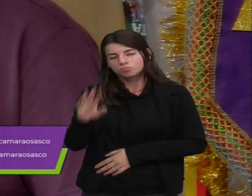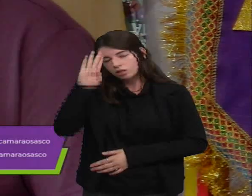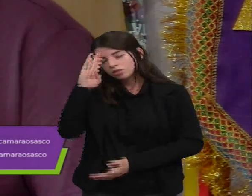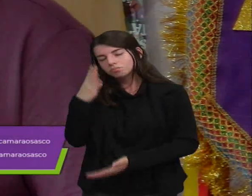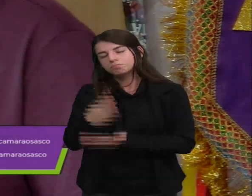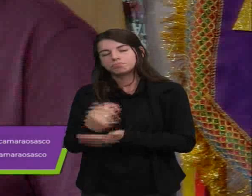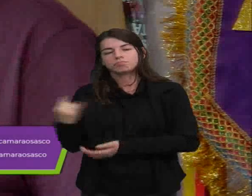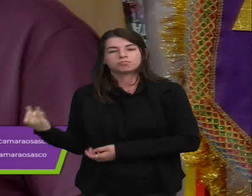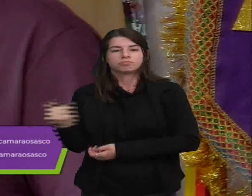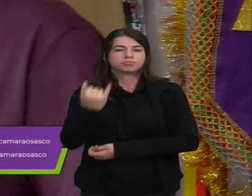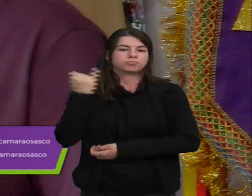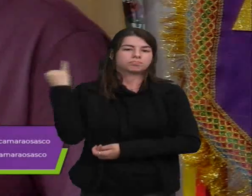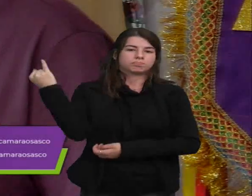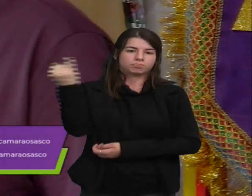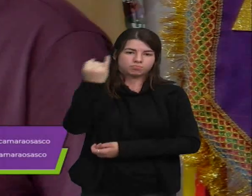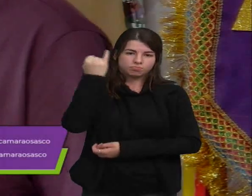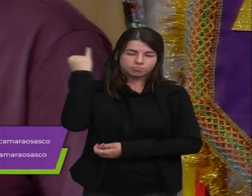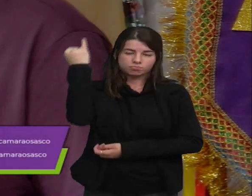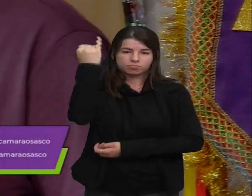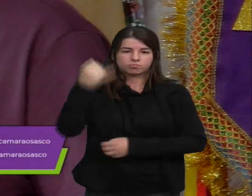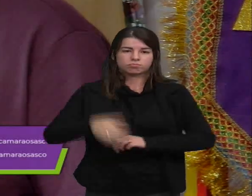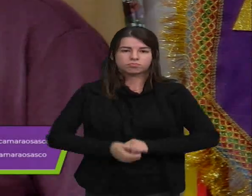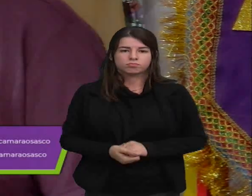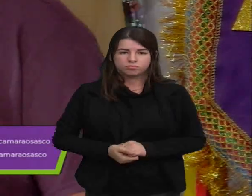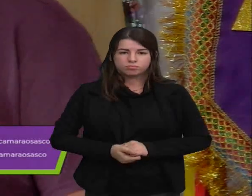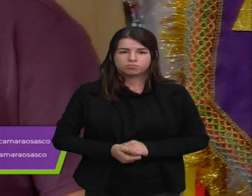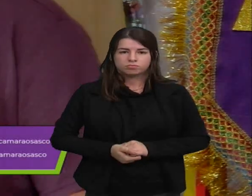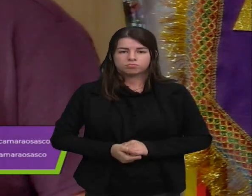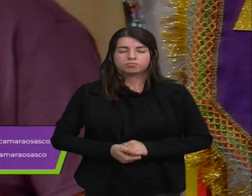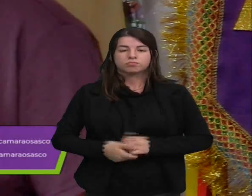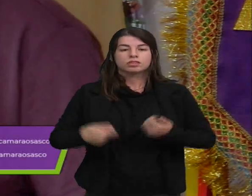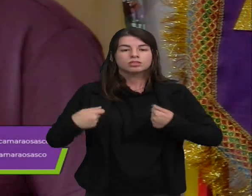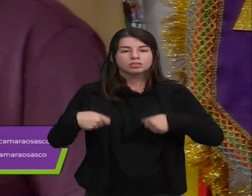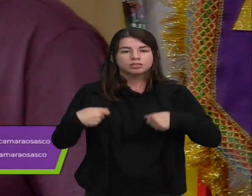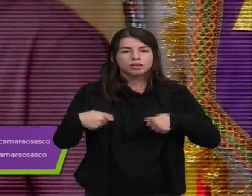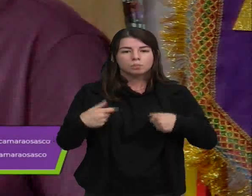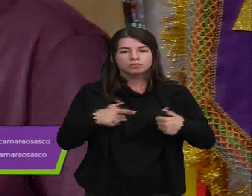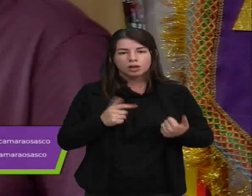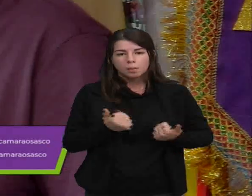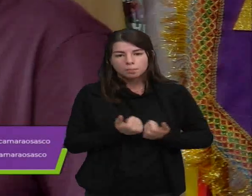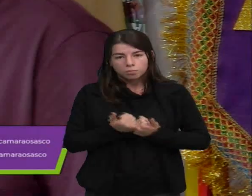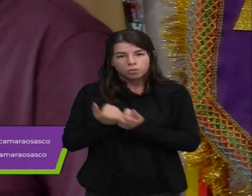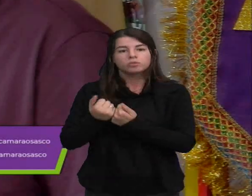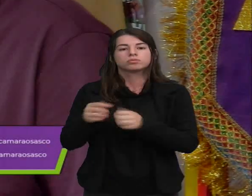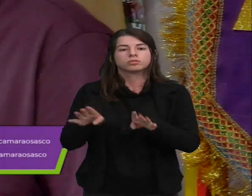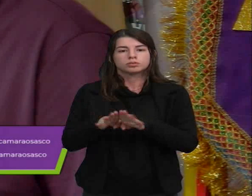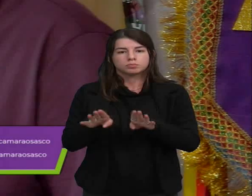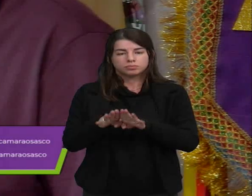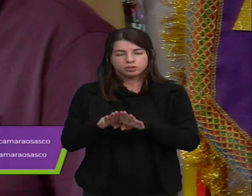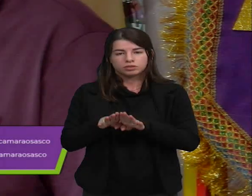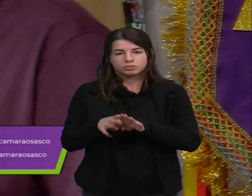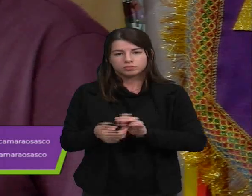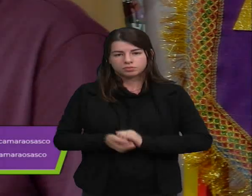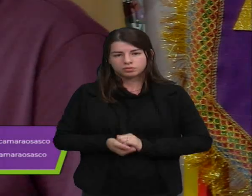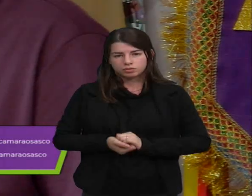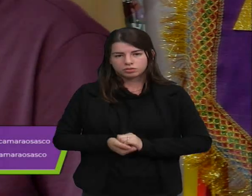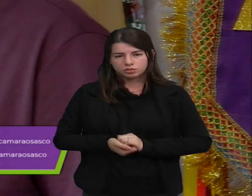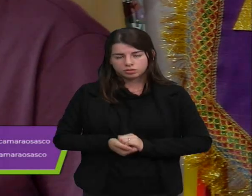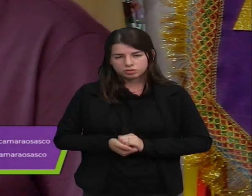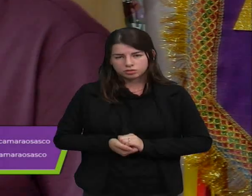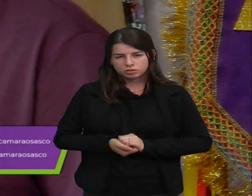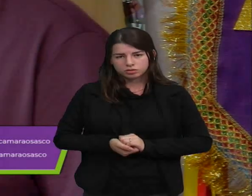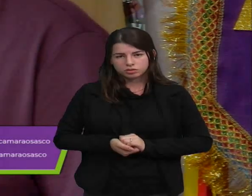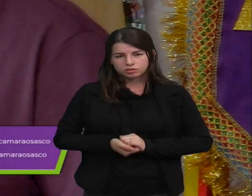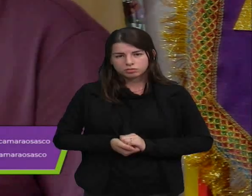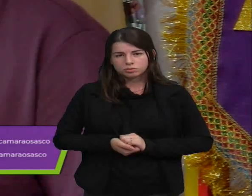vai ser muito importante coloco o Sintaema a nossa entidade à disposição aqui da frente parlamentar